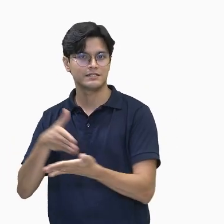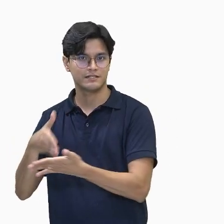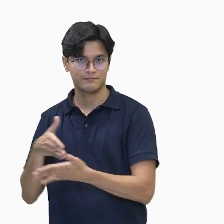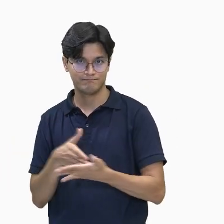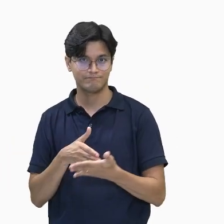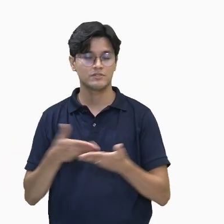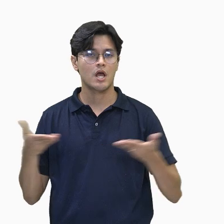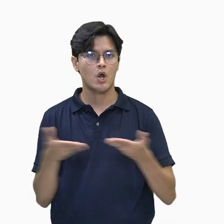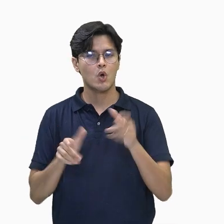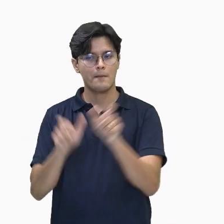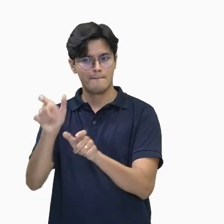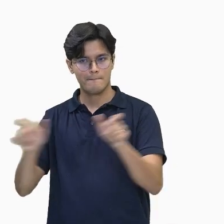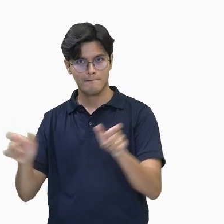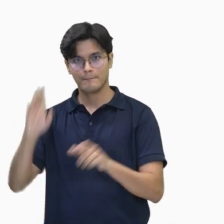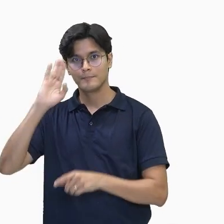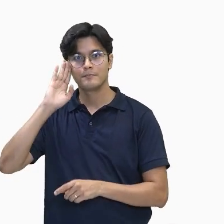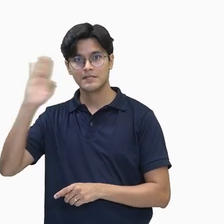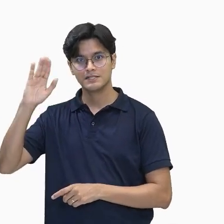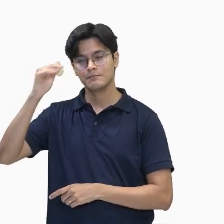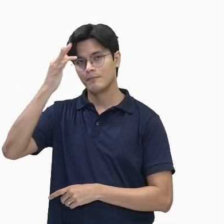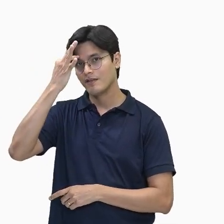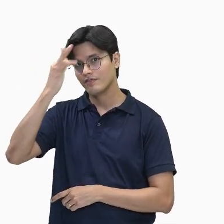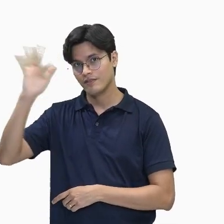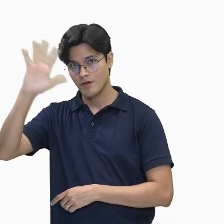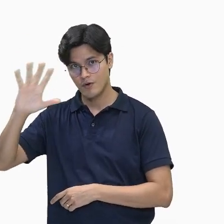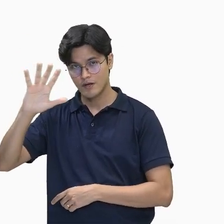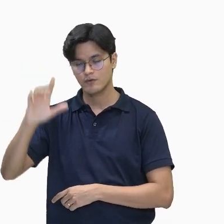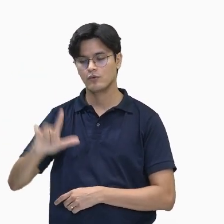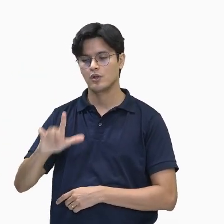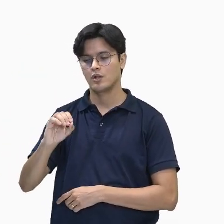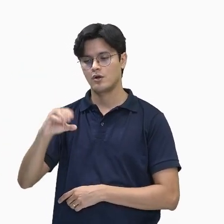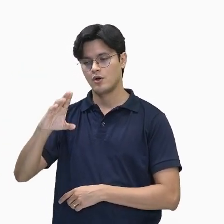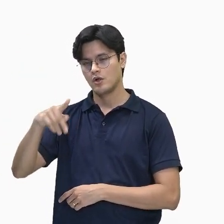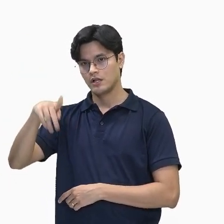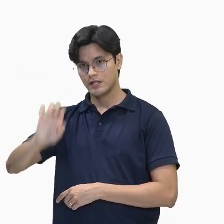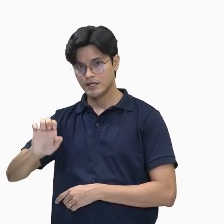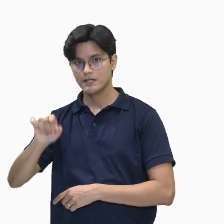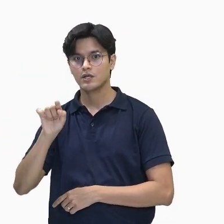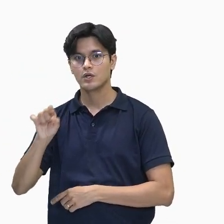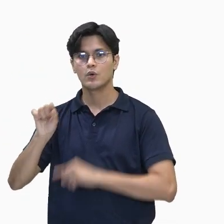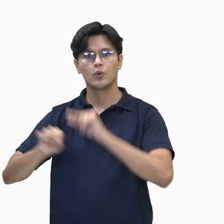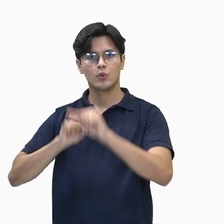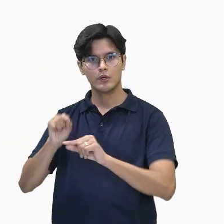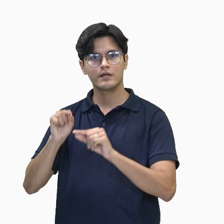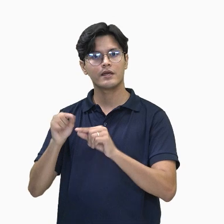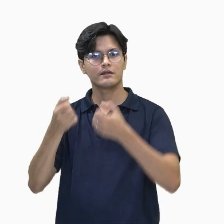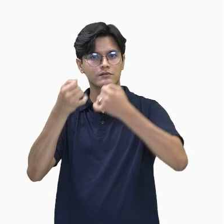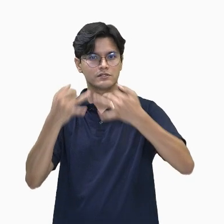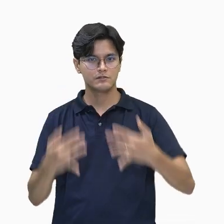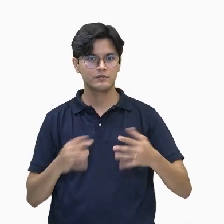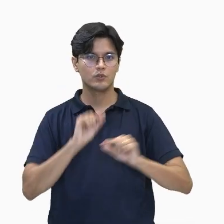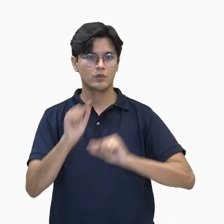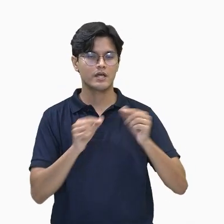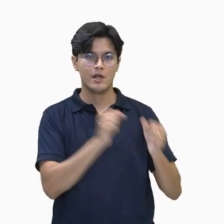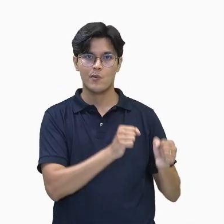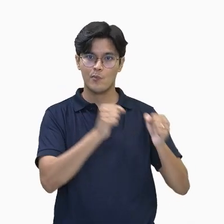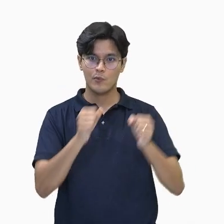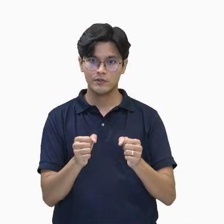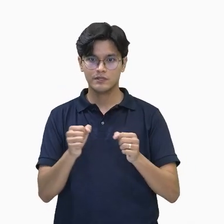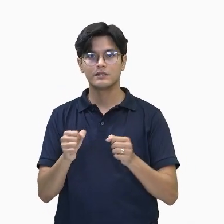Locke defende a separação de poderes e o Estado como protetor dos direitos naturais. E Adam